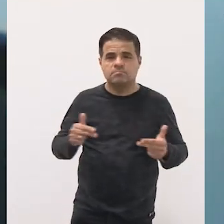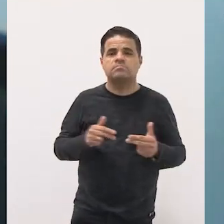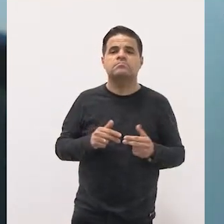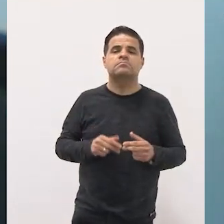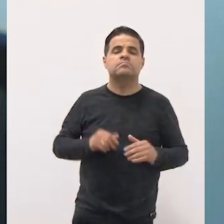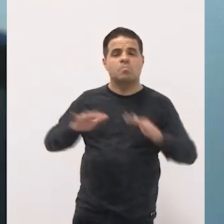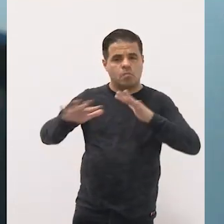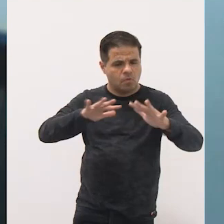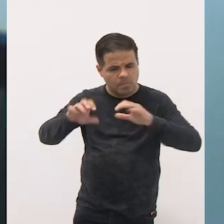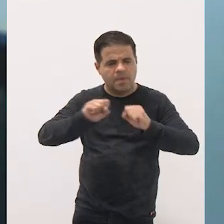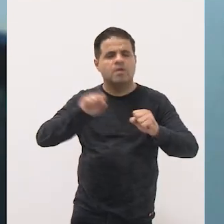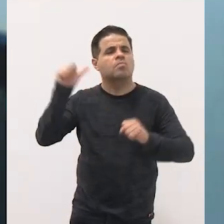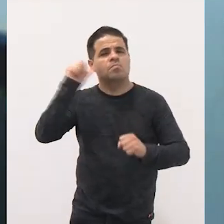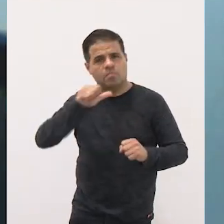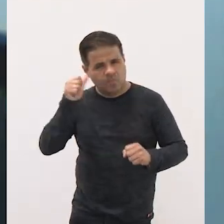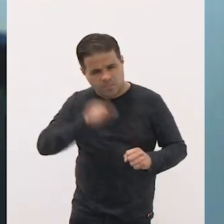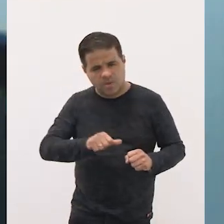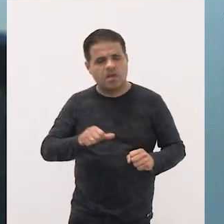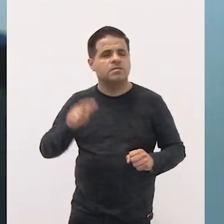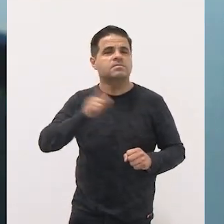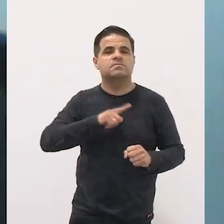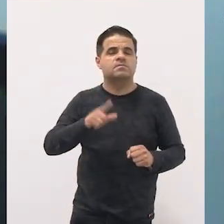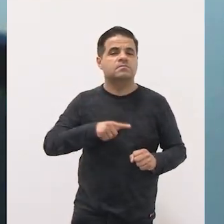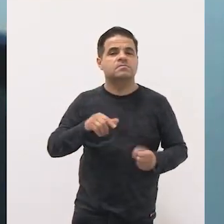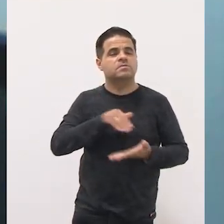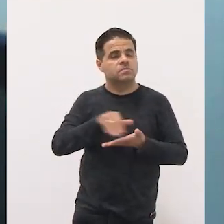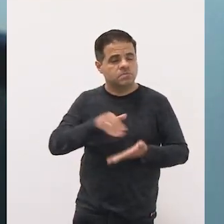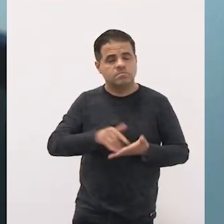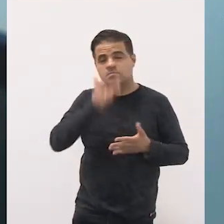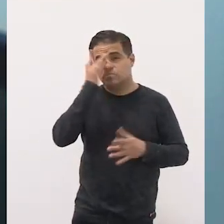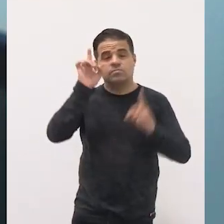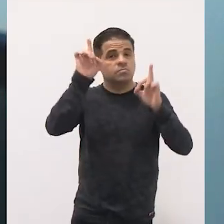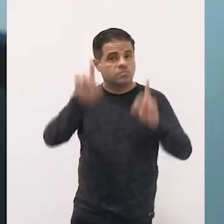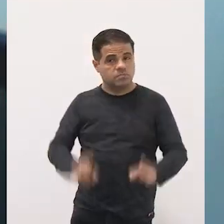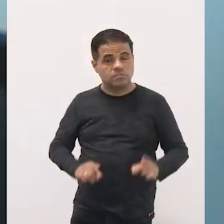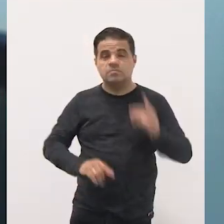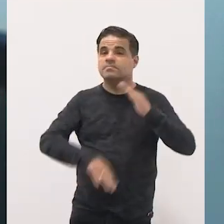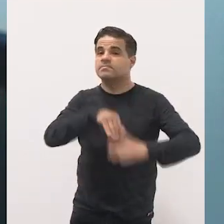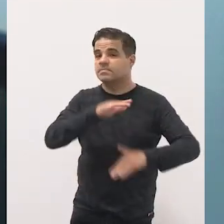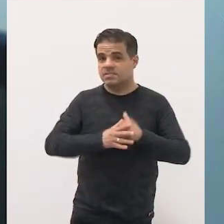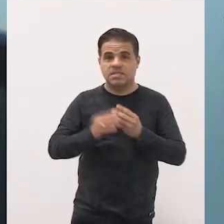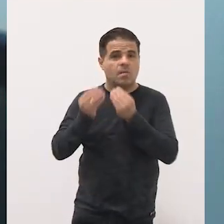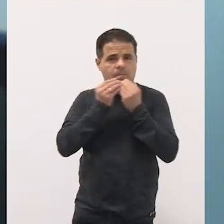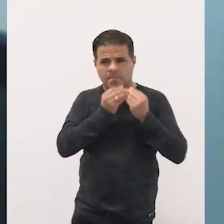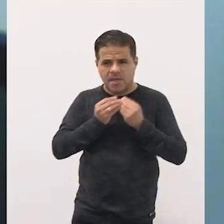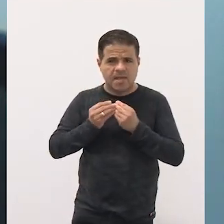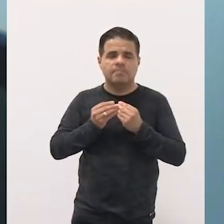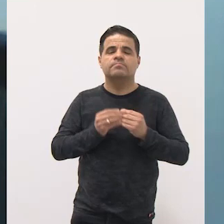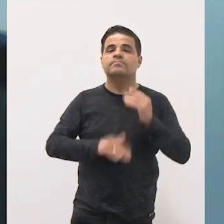O movimento de mulheres, você tem a Secretaria da Pessoa com Deficiência, tem as conferências